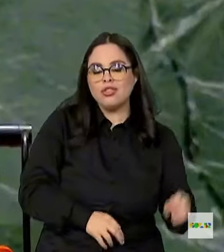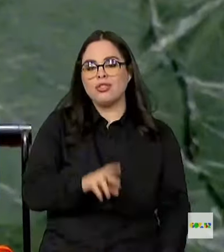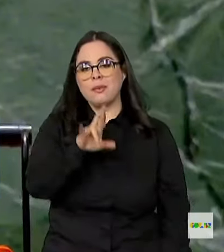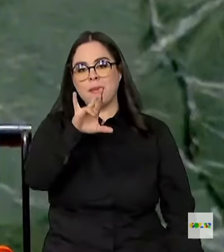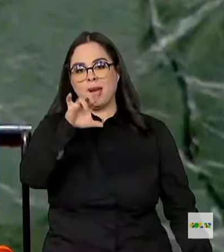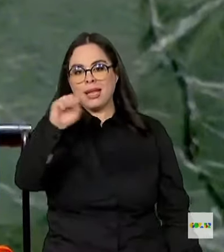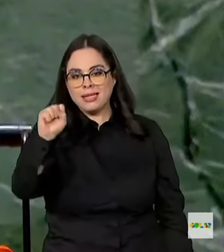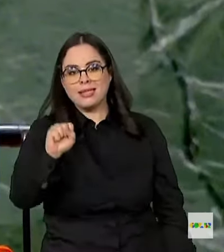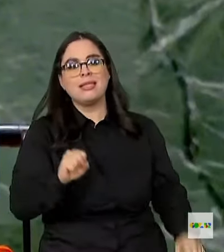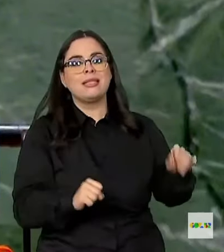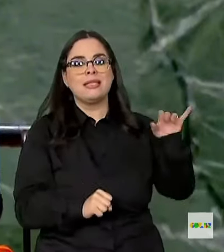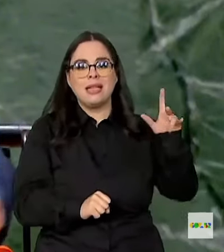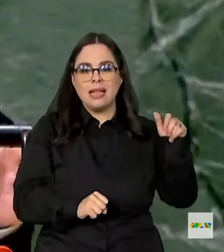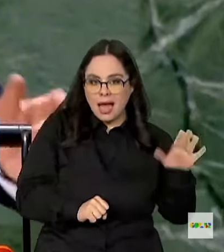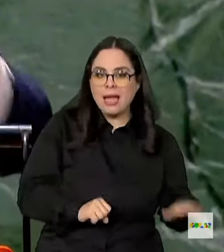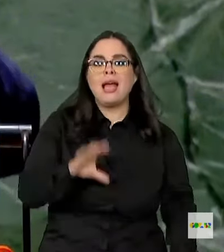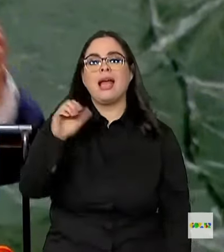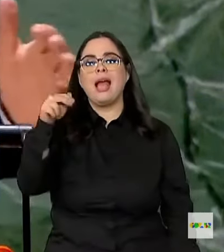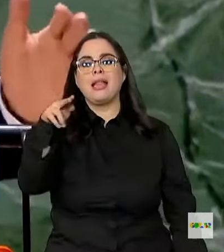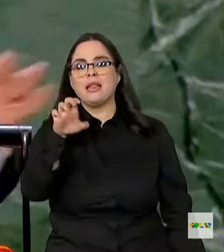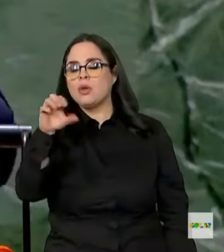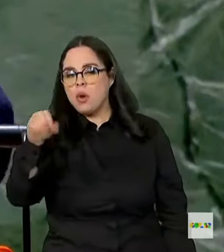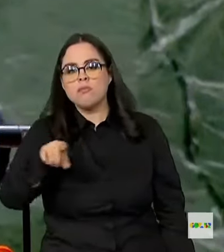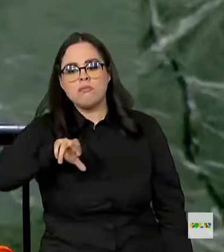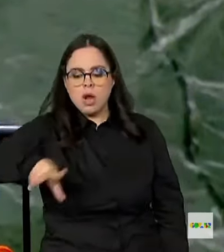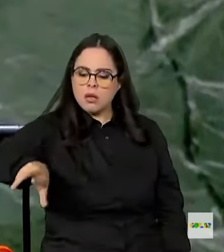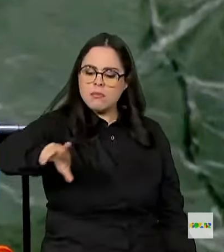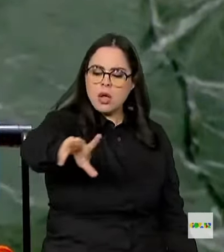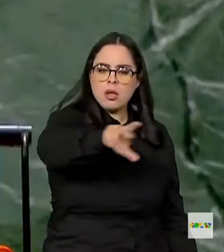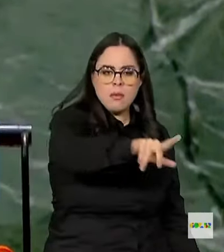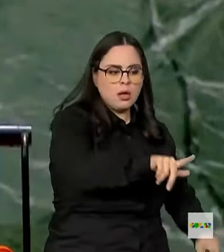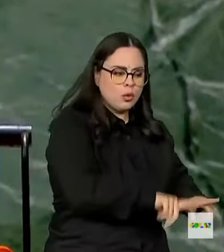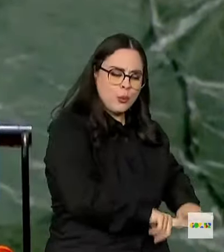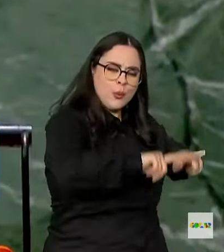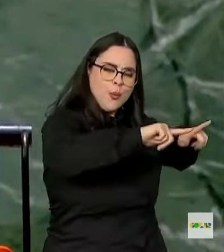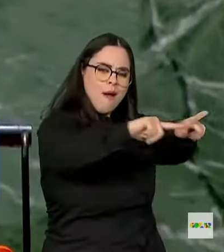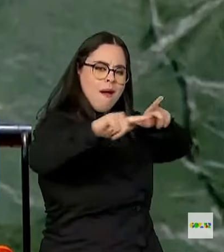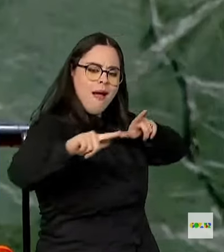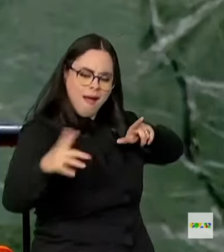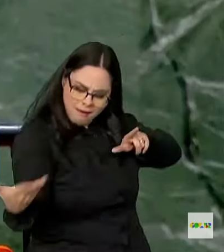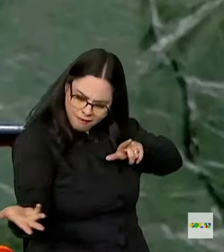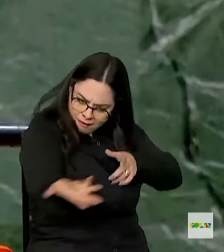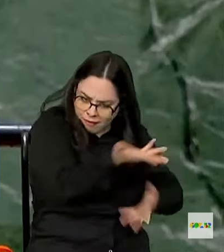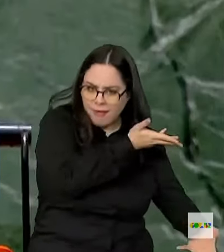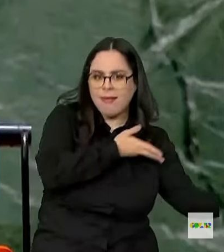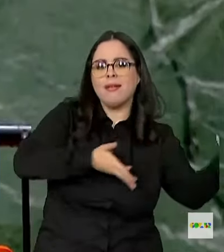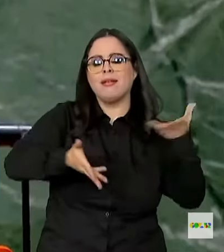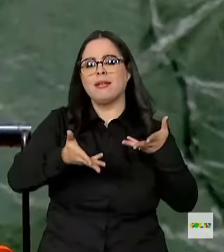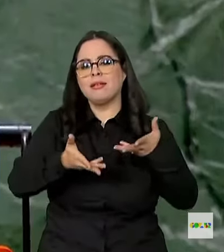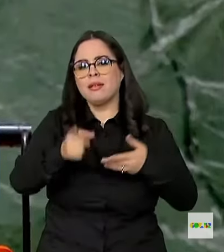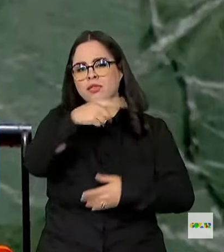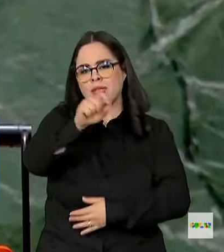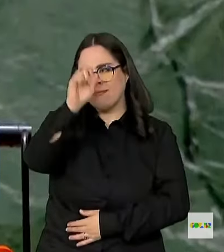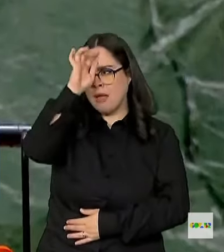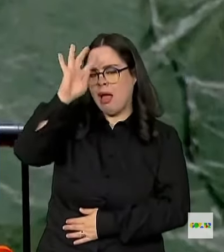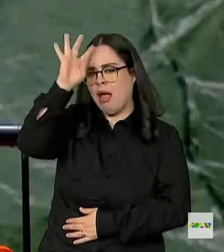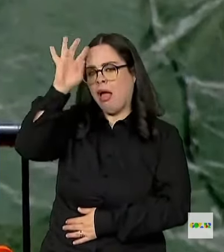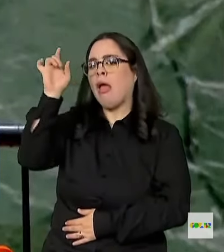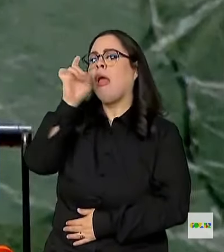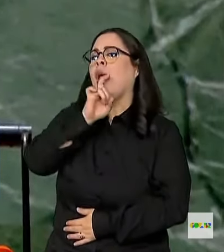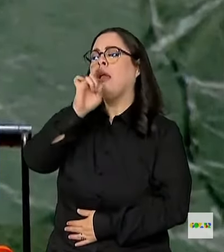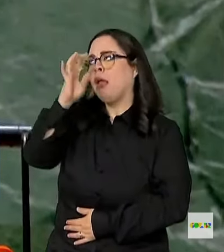na CELAC, no CARICOM e tantos outros espaços que existem para discutir. Não tem ilusões sobre